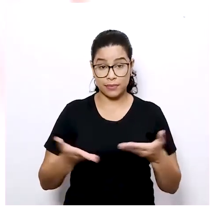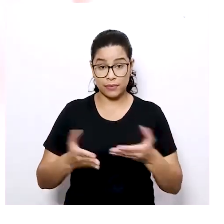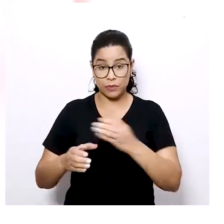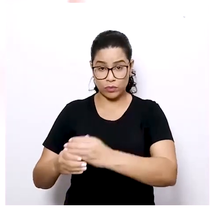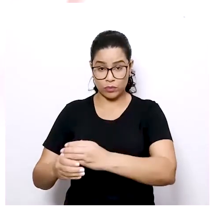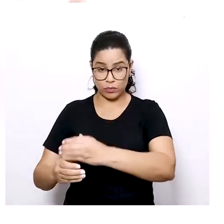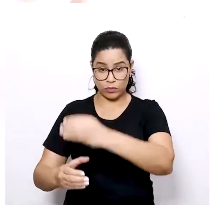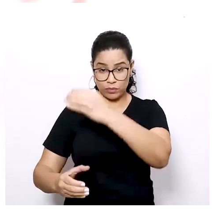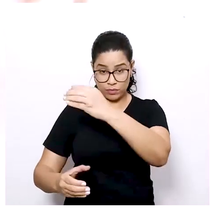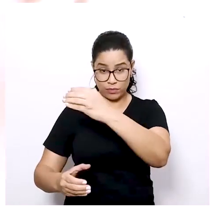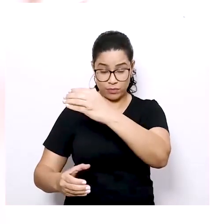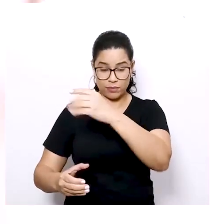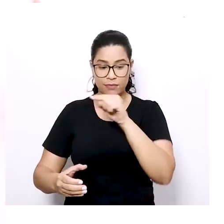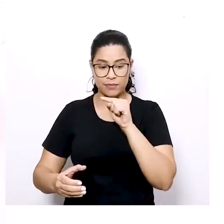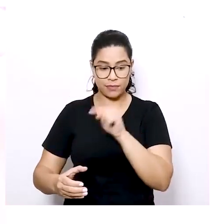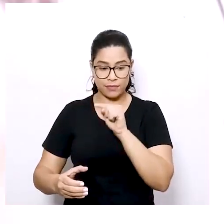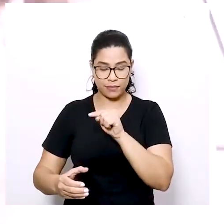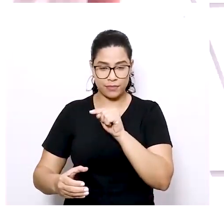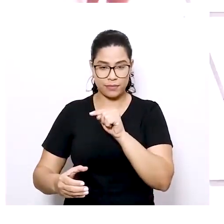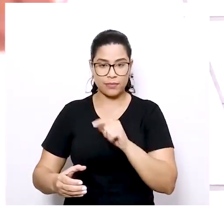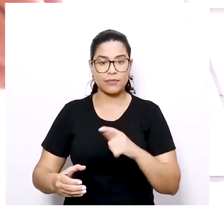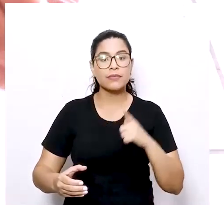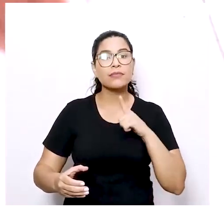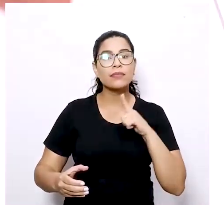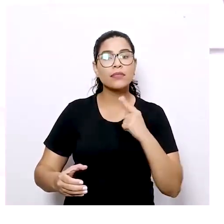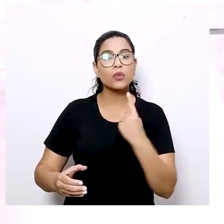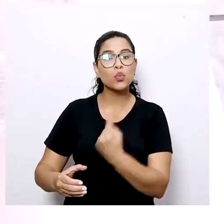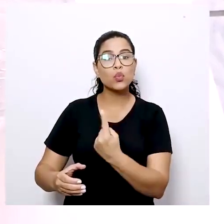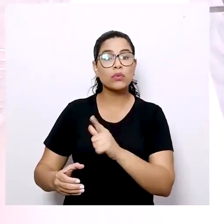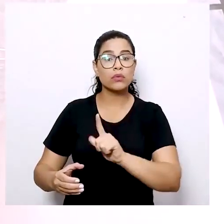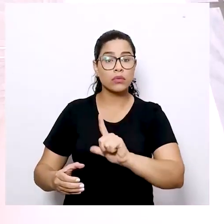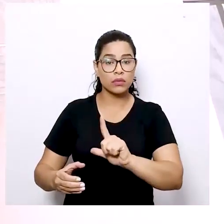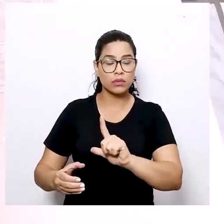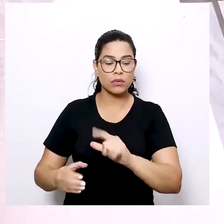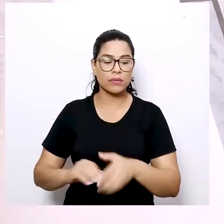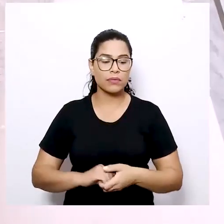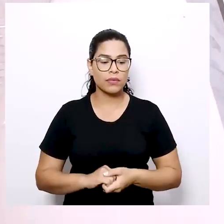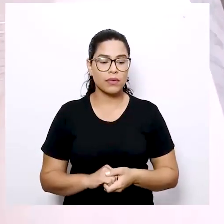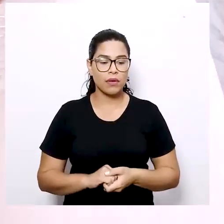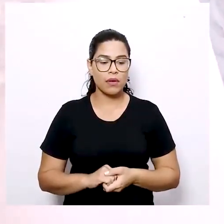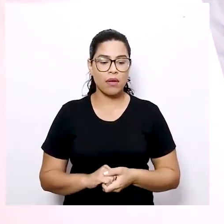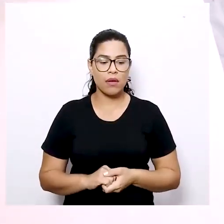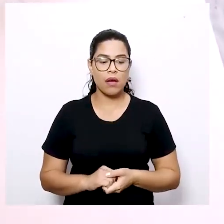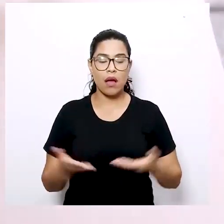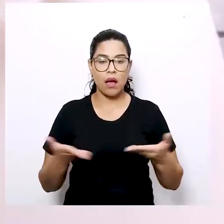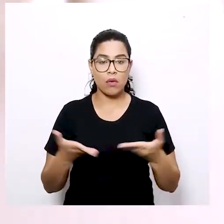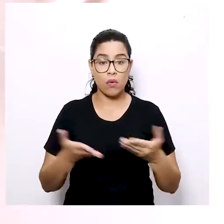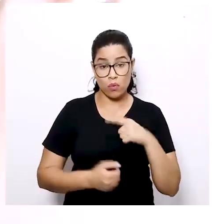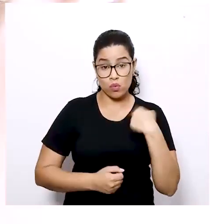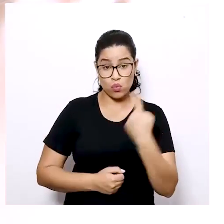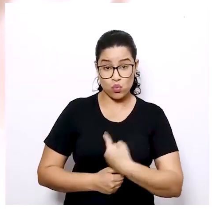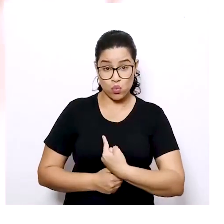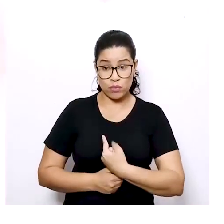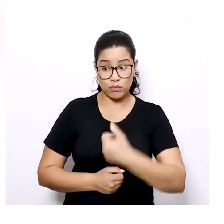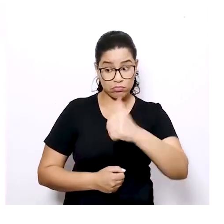este daqui é um recipiente de 1 litro. Então, agora nós vamos conferir.